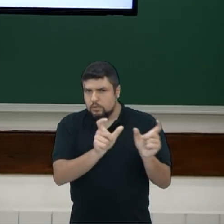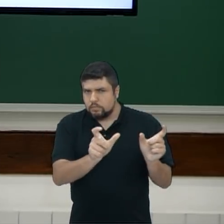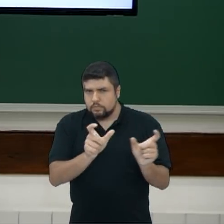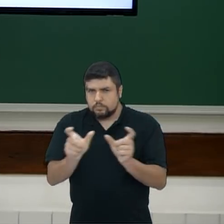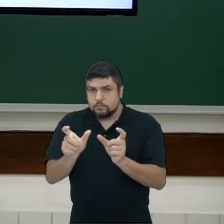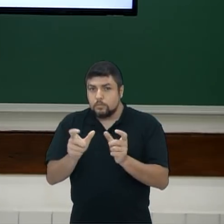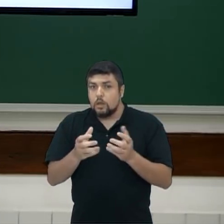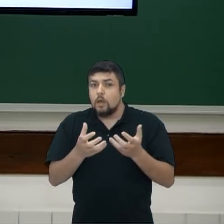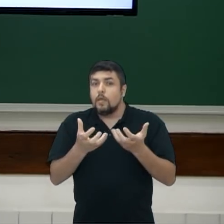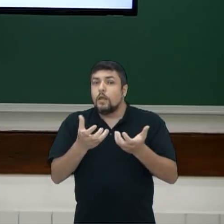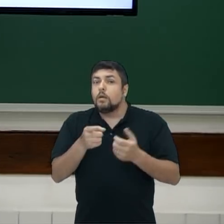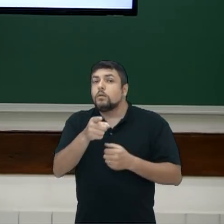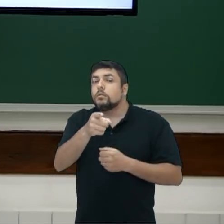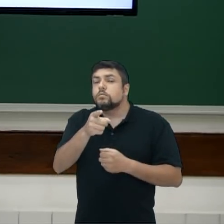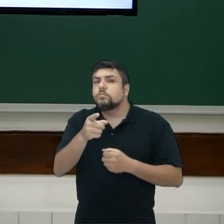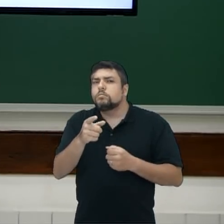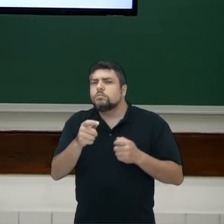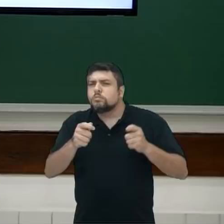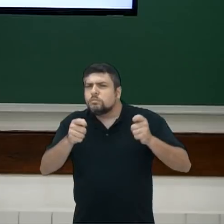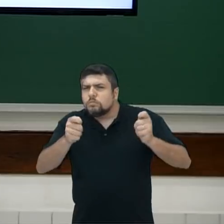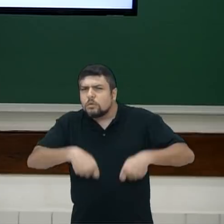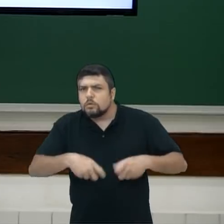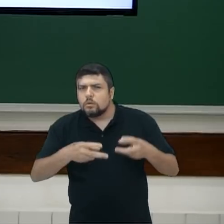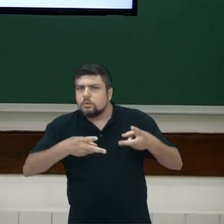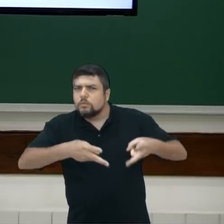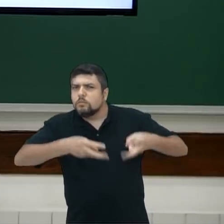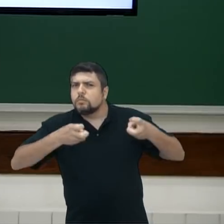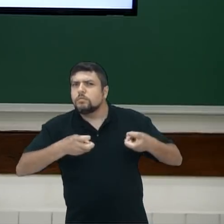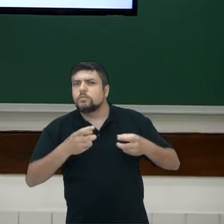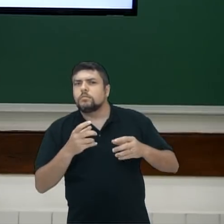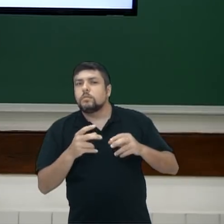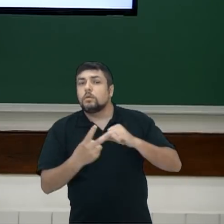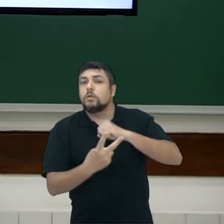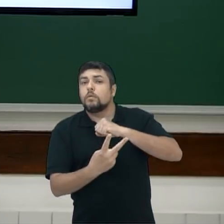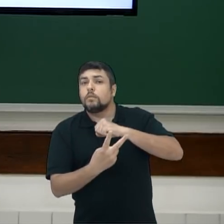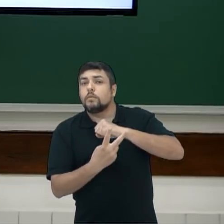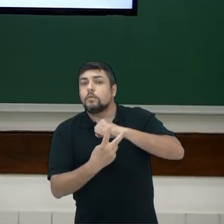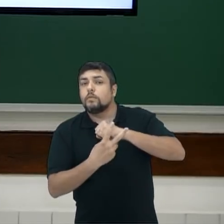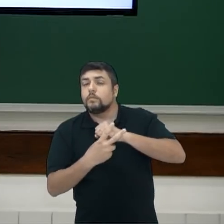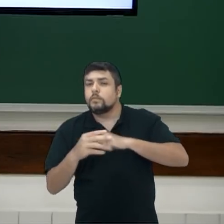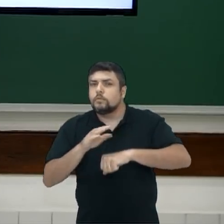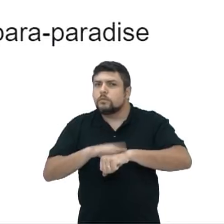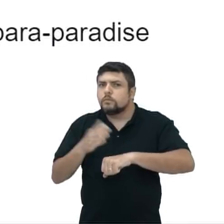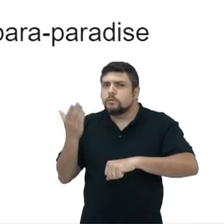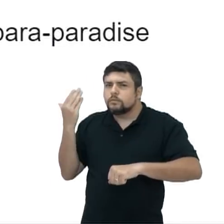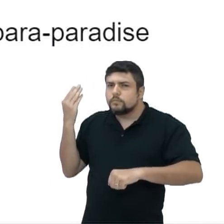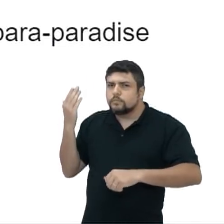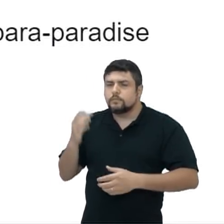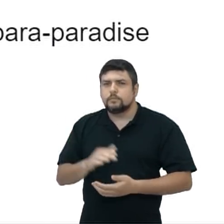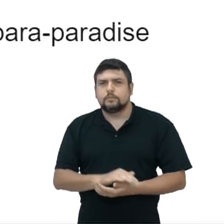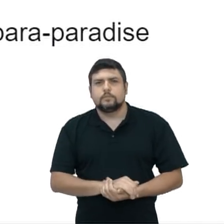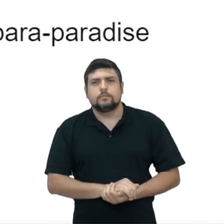eu quero que você veja se você consegue identificar quais são os verbos que estão no passado. Vamos lá?